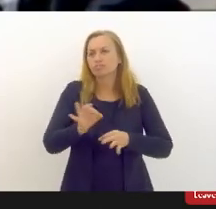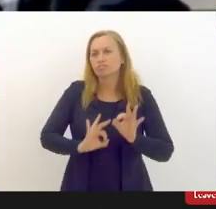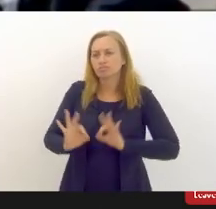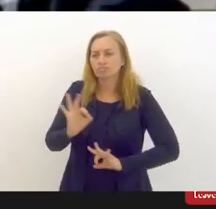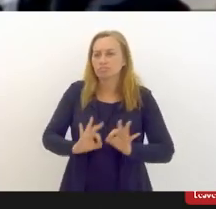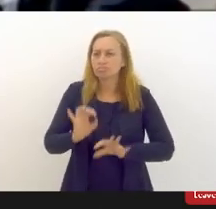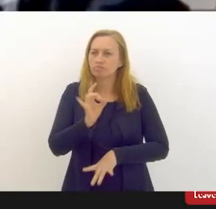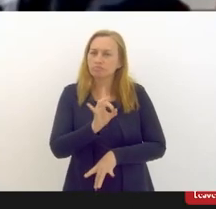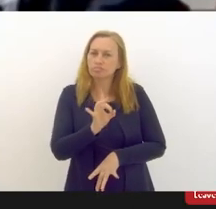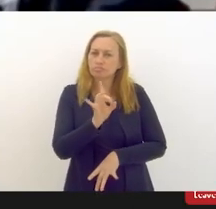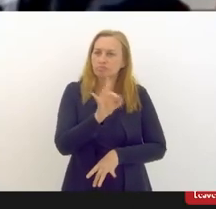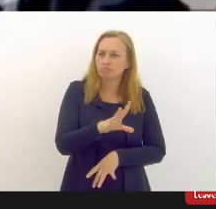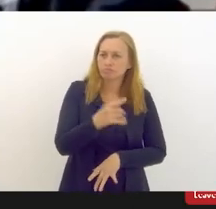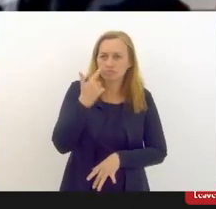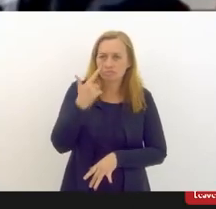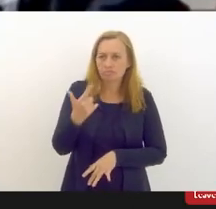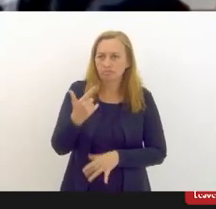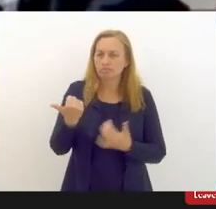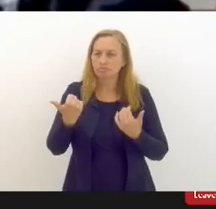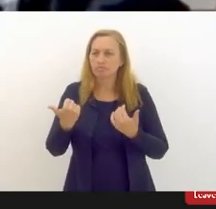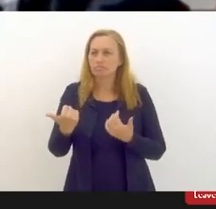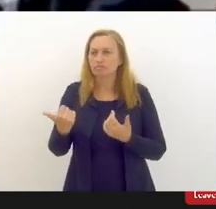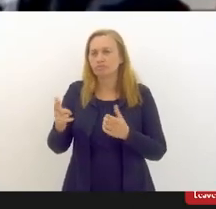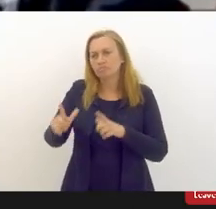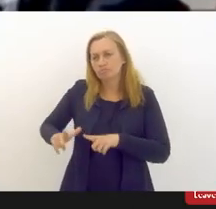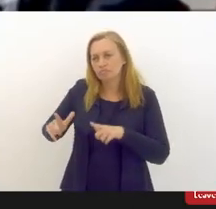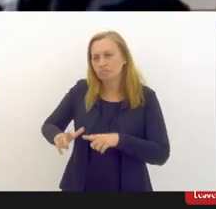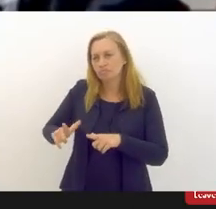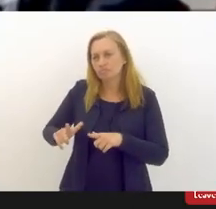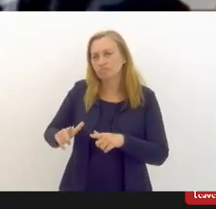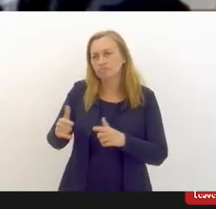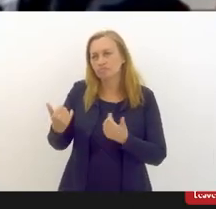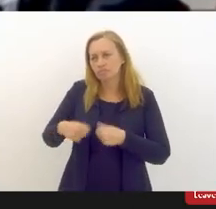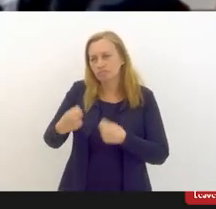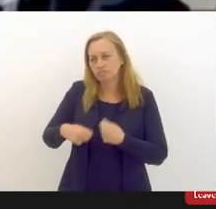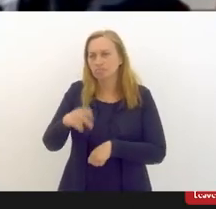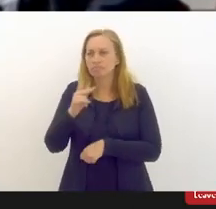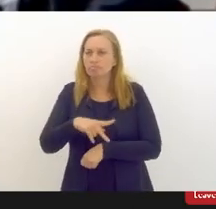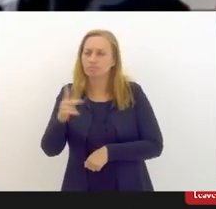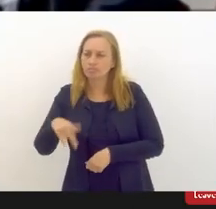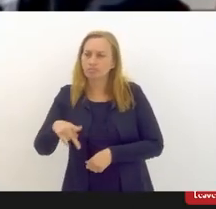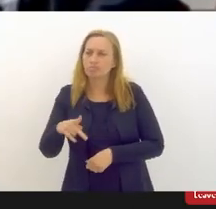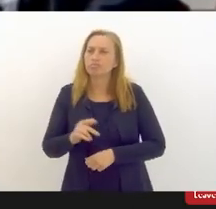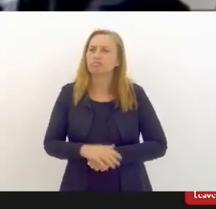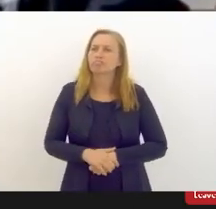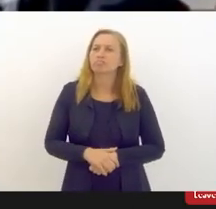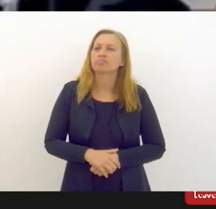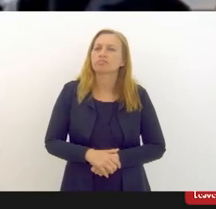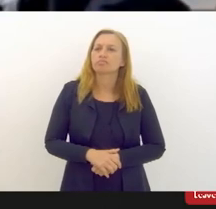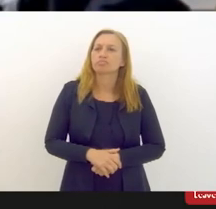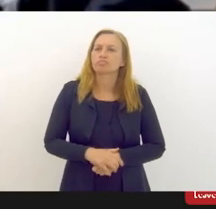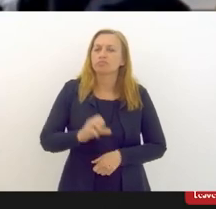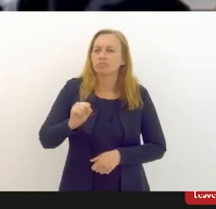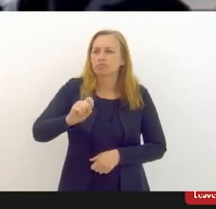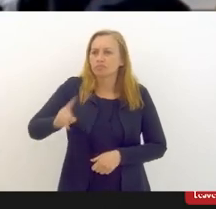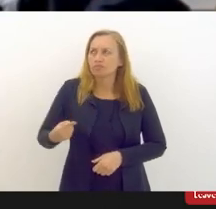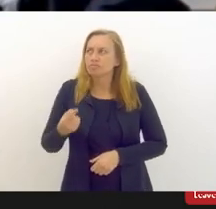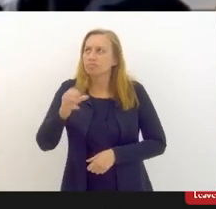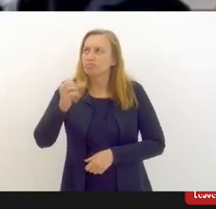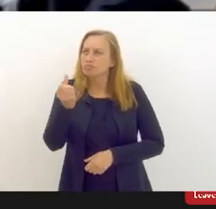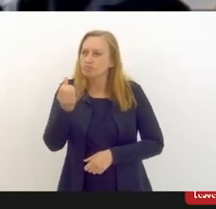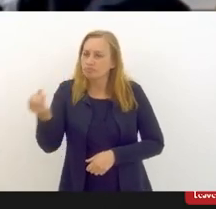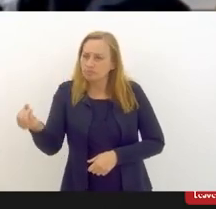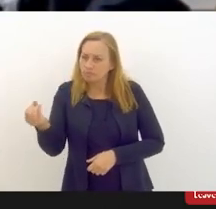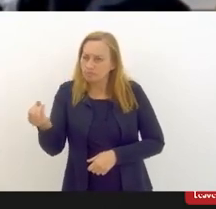não só para suprir essas lacunas que não estão impactadas pelo RRF, das